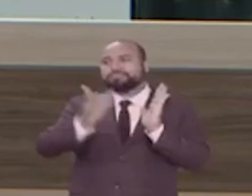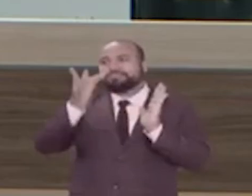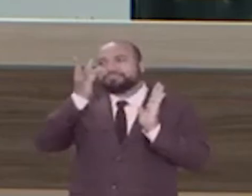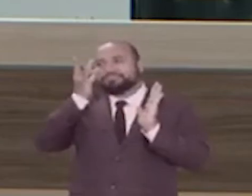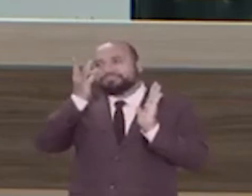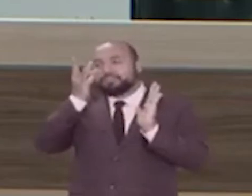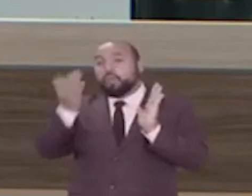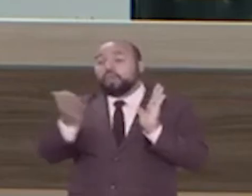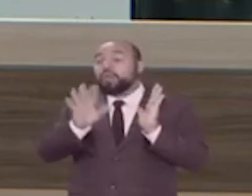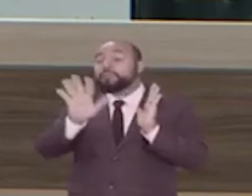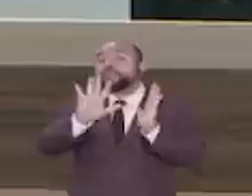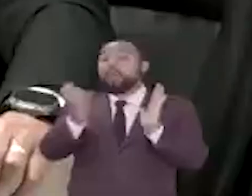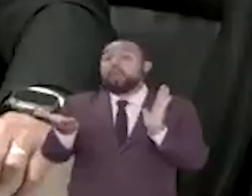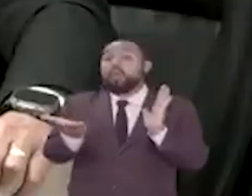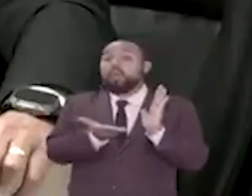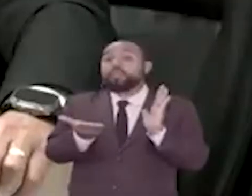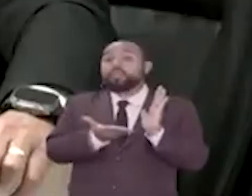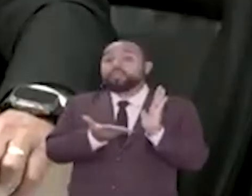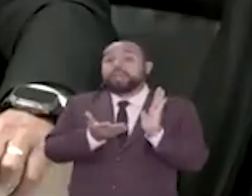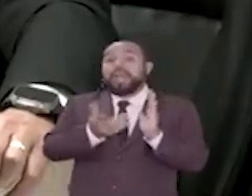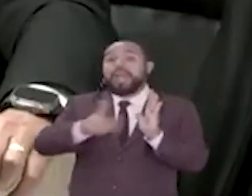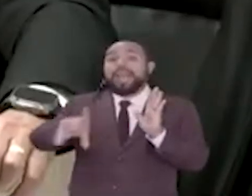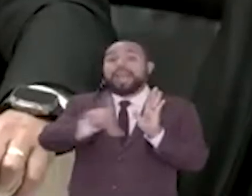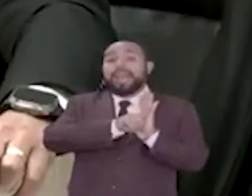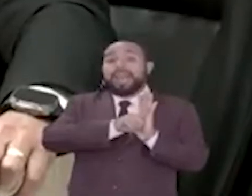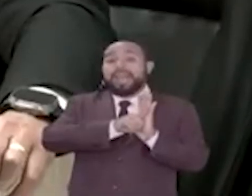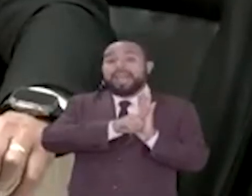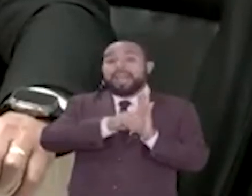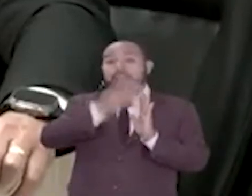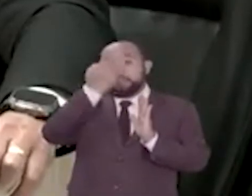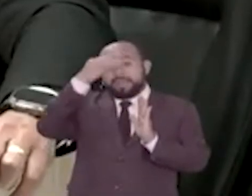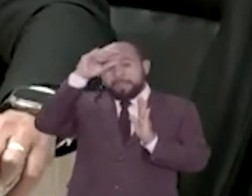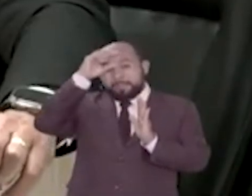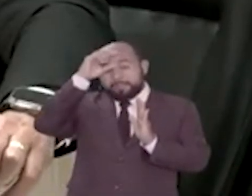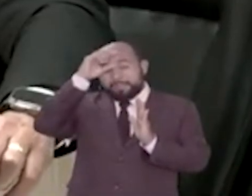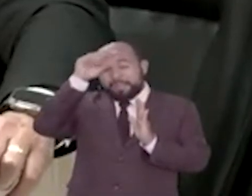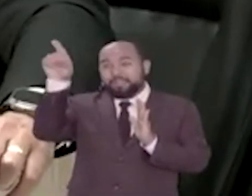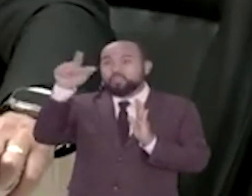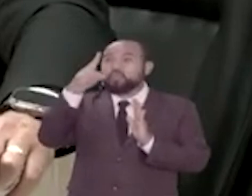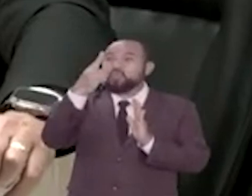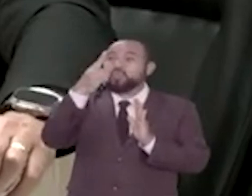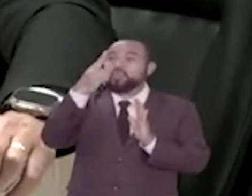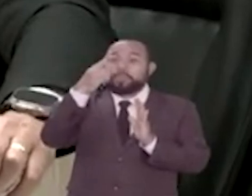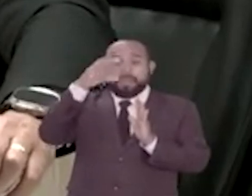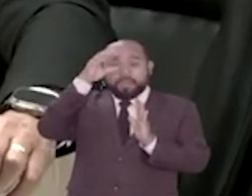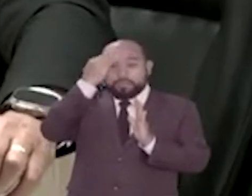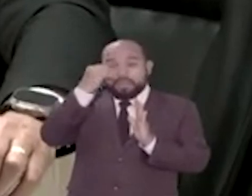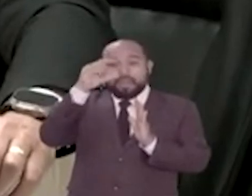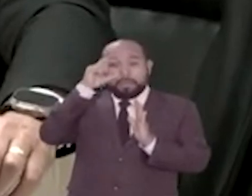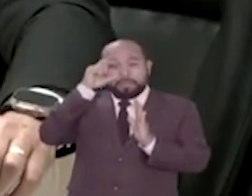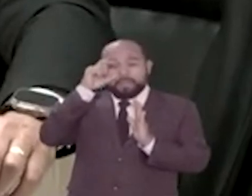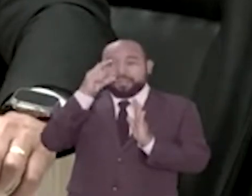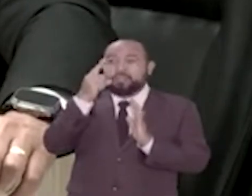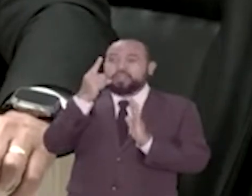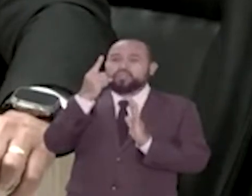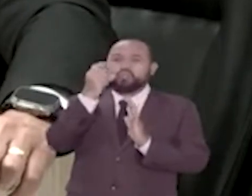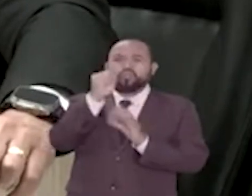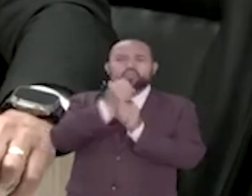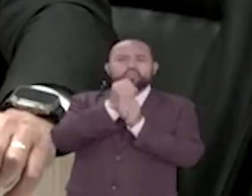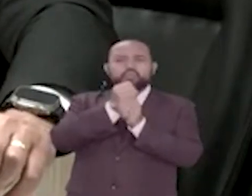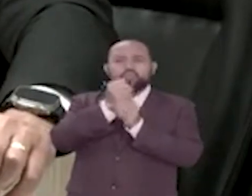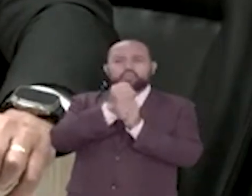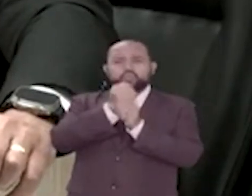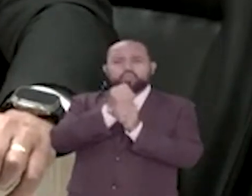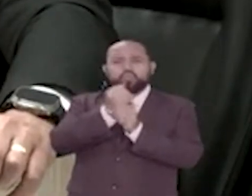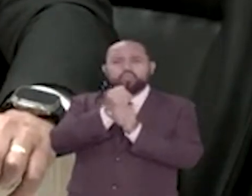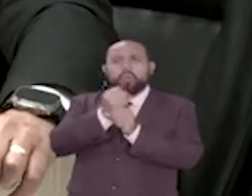Completa hoje a Lei Maria da Penha 18 anos, né? E uma das legislações